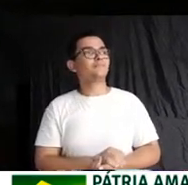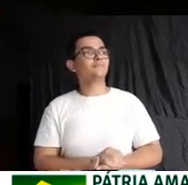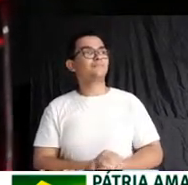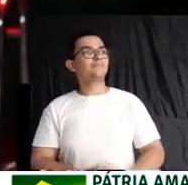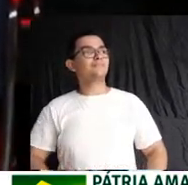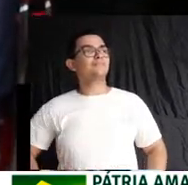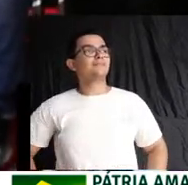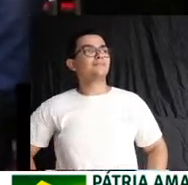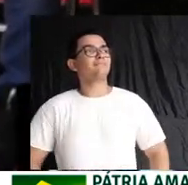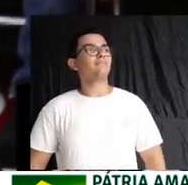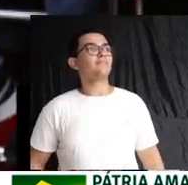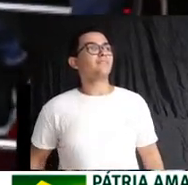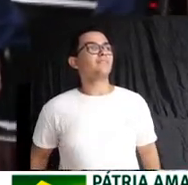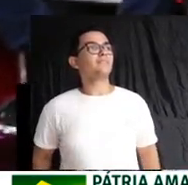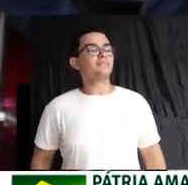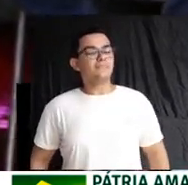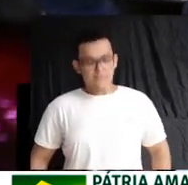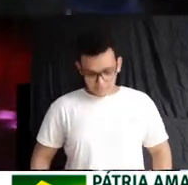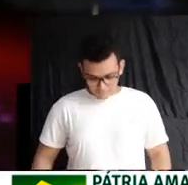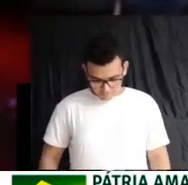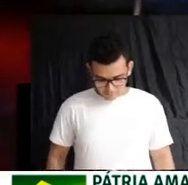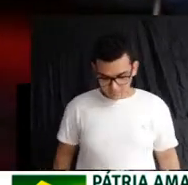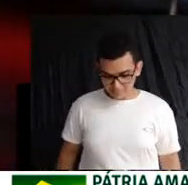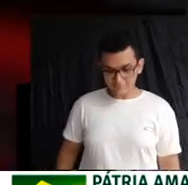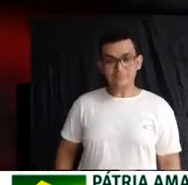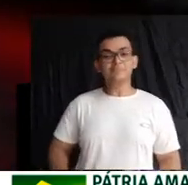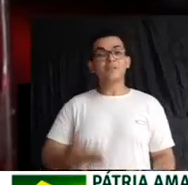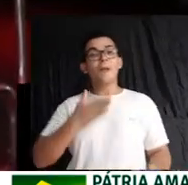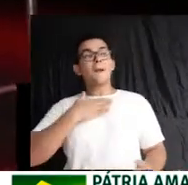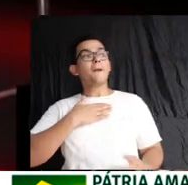muito fazer, cara. Tô com maior vontade de fazer.